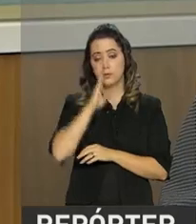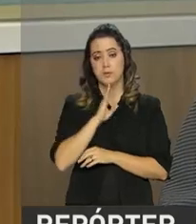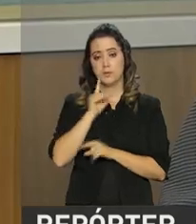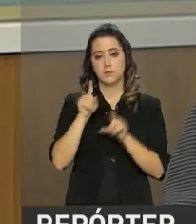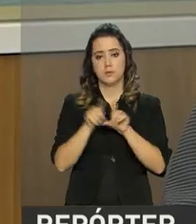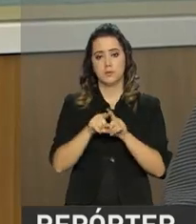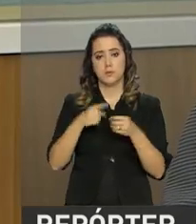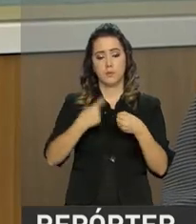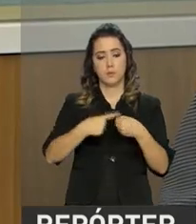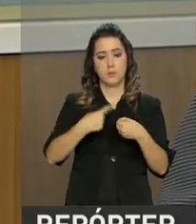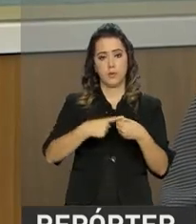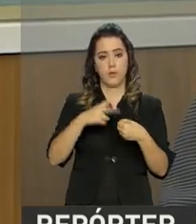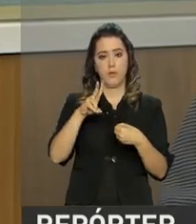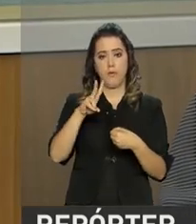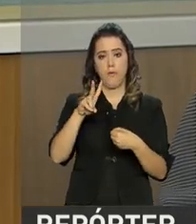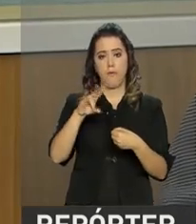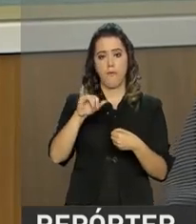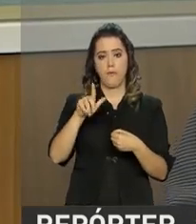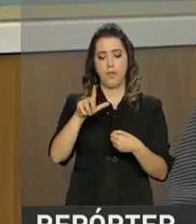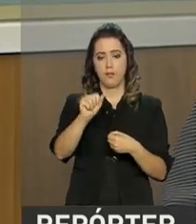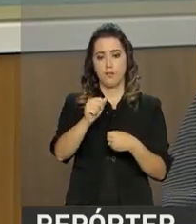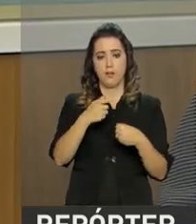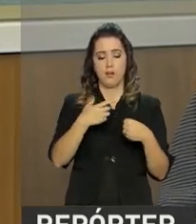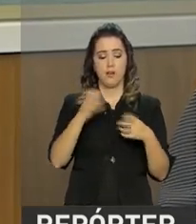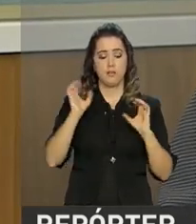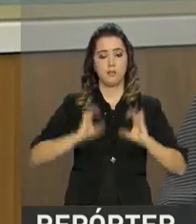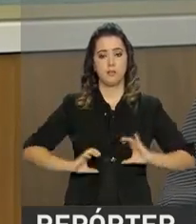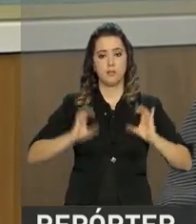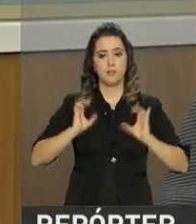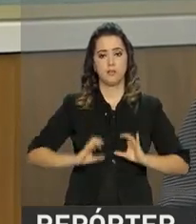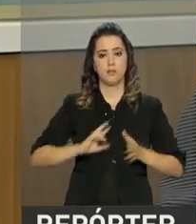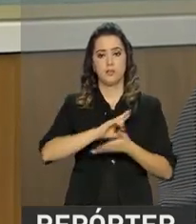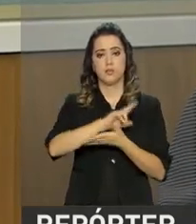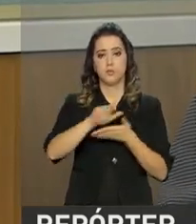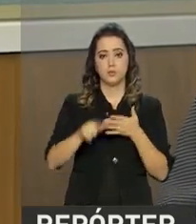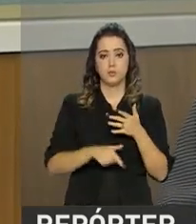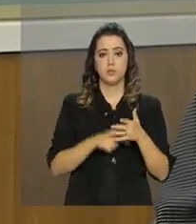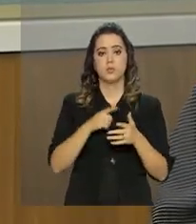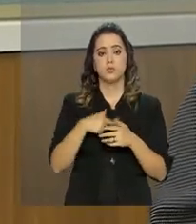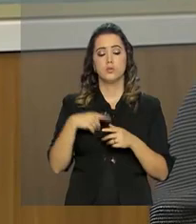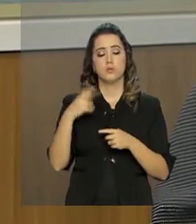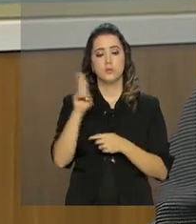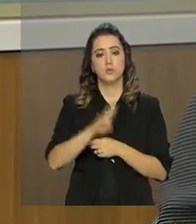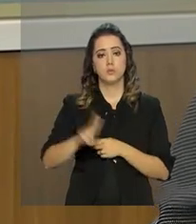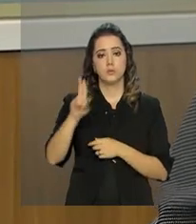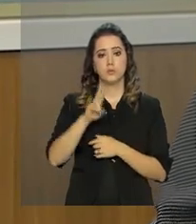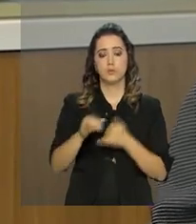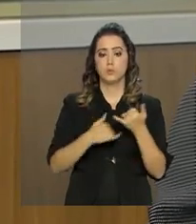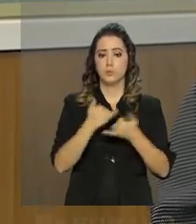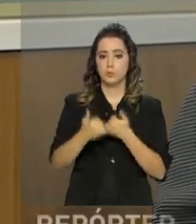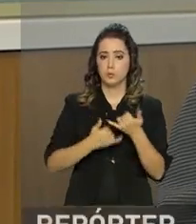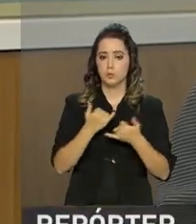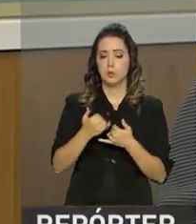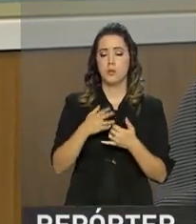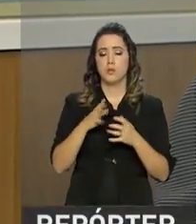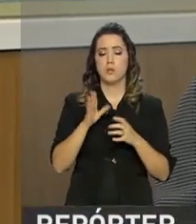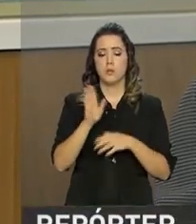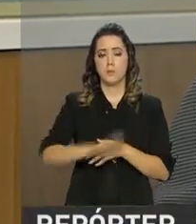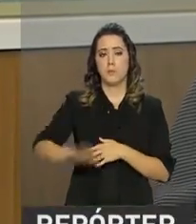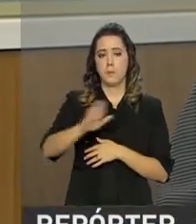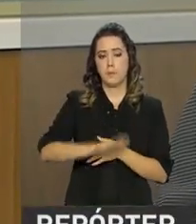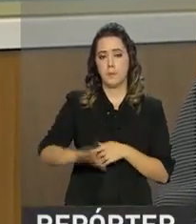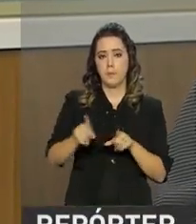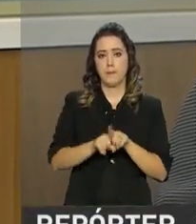que vai ser a vila se dada em que vão ter vários equipamentos lúdicos é para crianças para famílias para justamente gerar